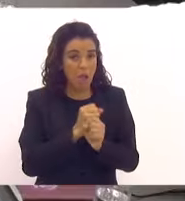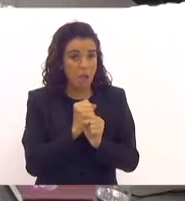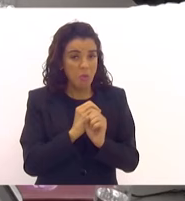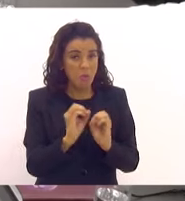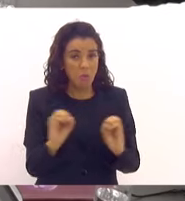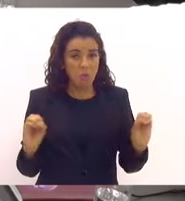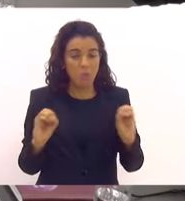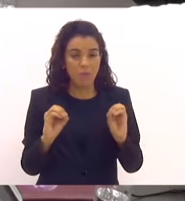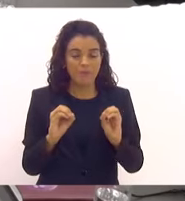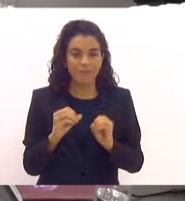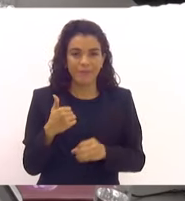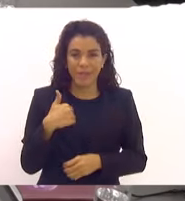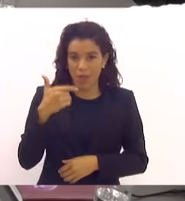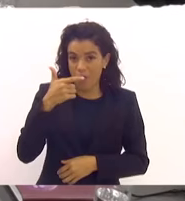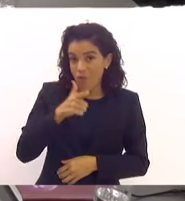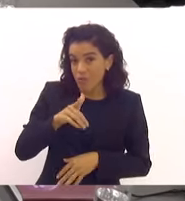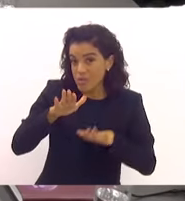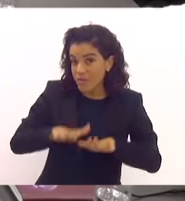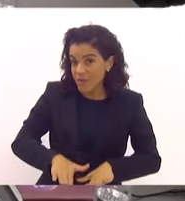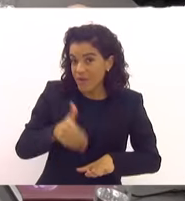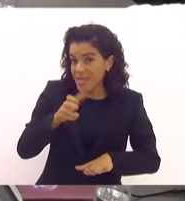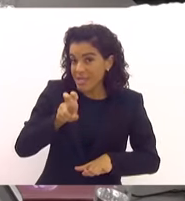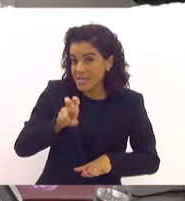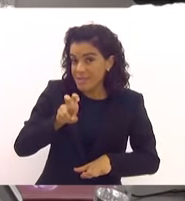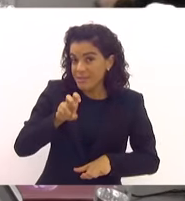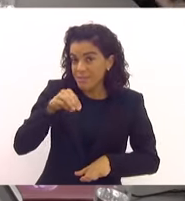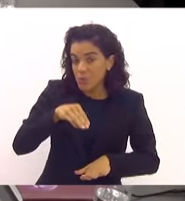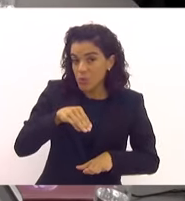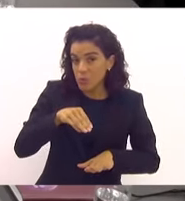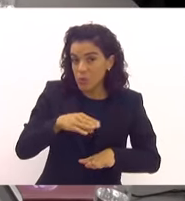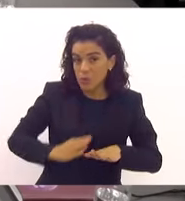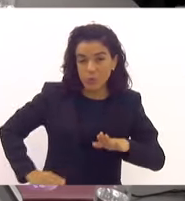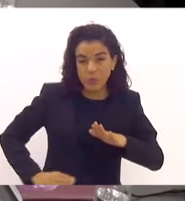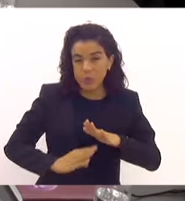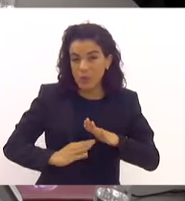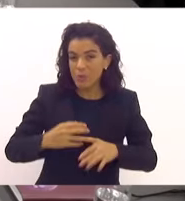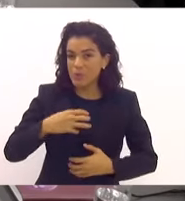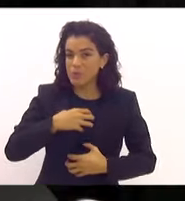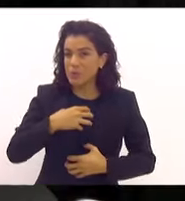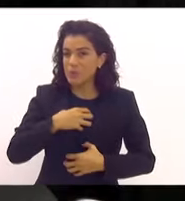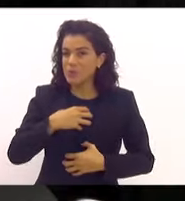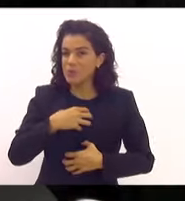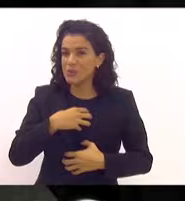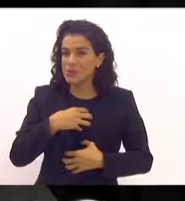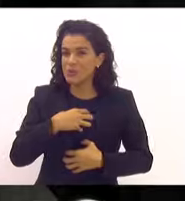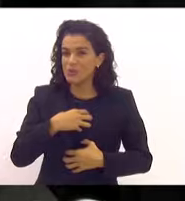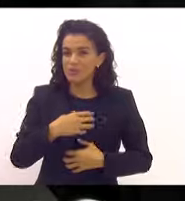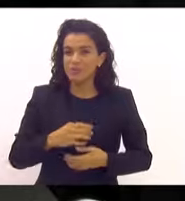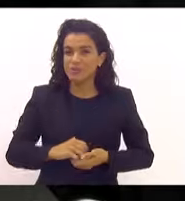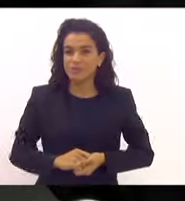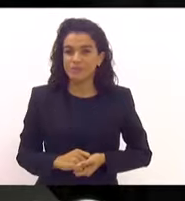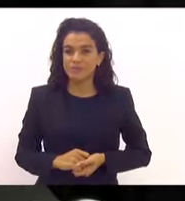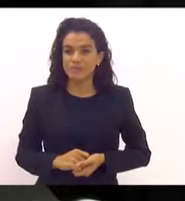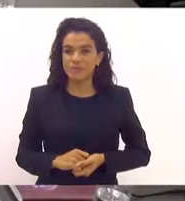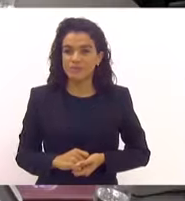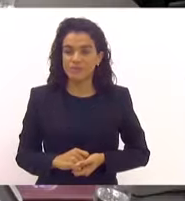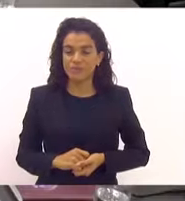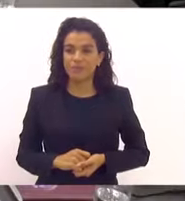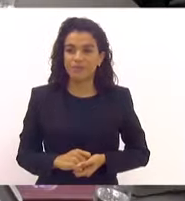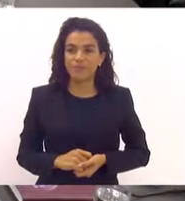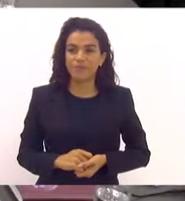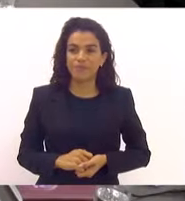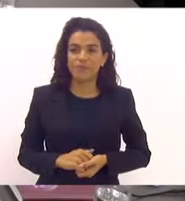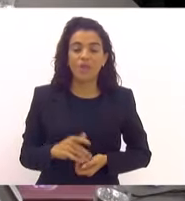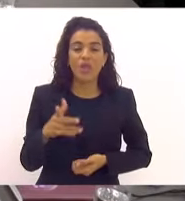Presidente, eu vou conseguir ficar mais 15 minutos. Então vamos fazer. Só estou falando isso que eu estou sentindo que o quórum está meio baixo. Não, vamos então... fazer. Vamos aprovar. Vamos continuar então com os